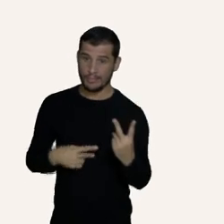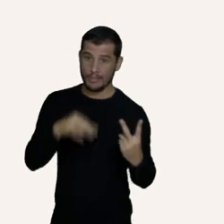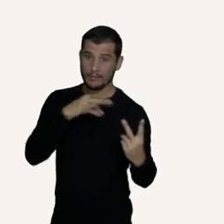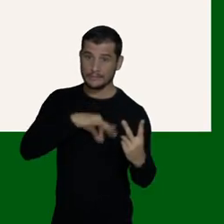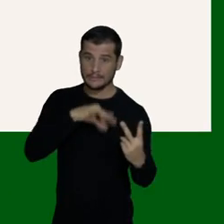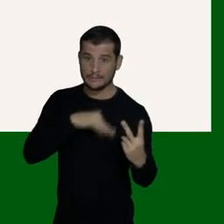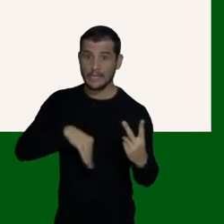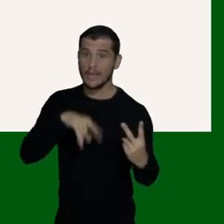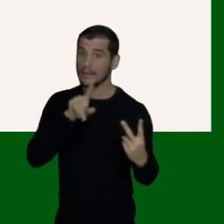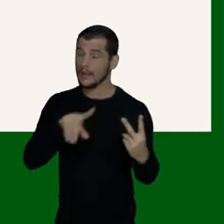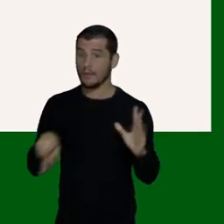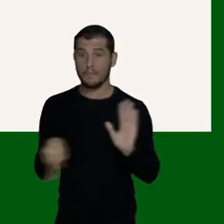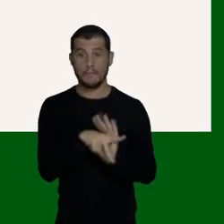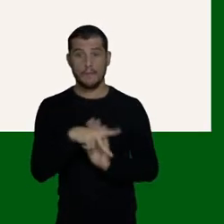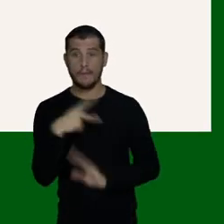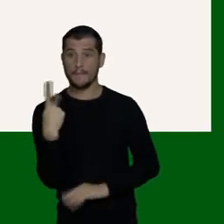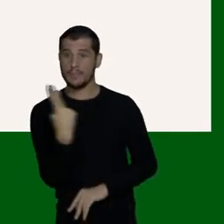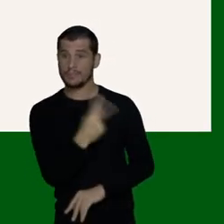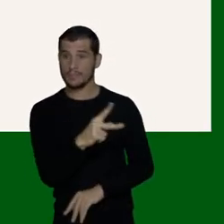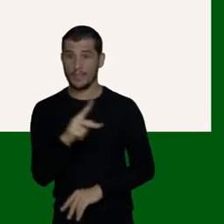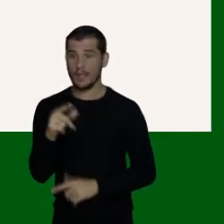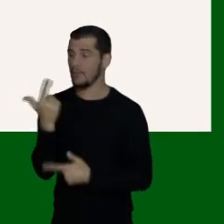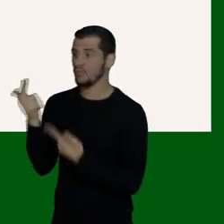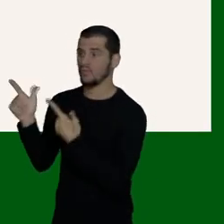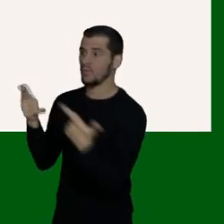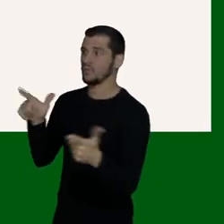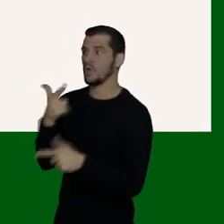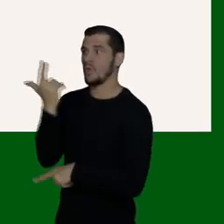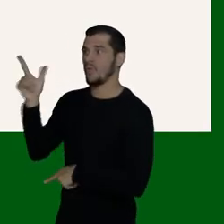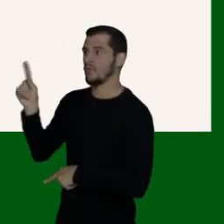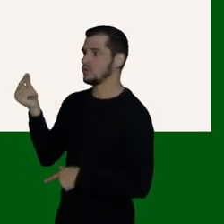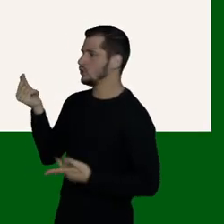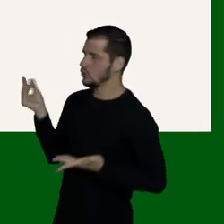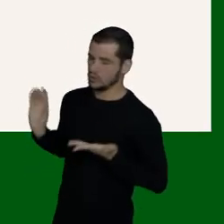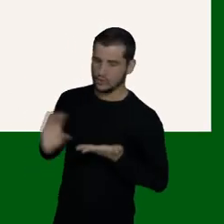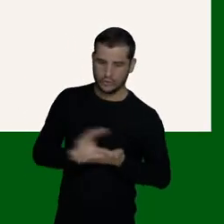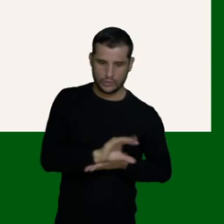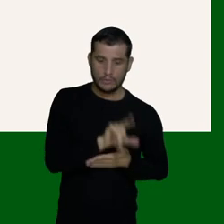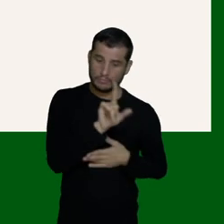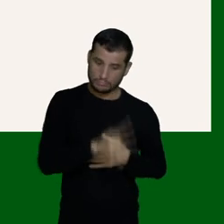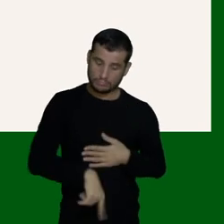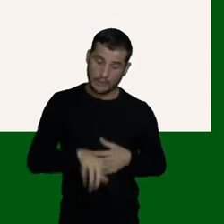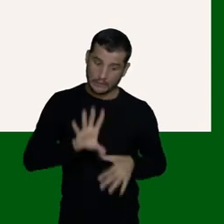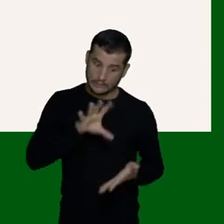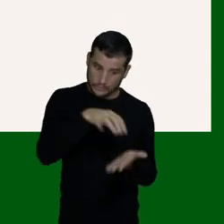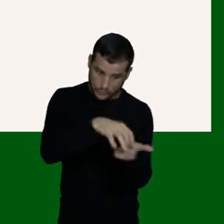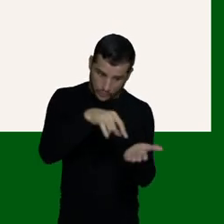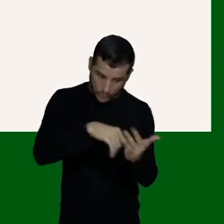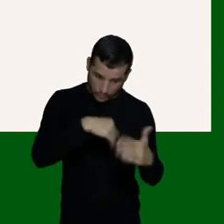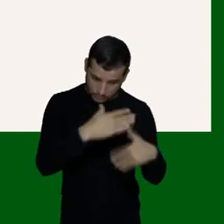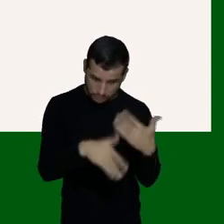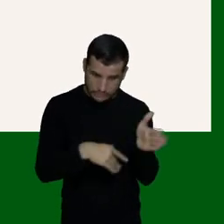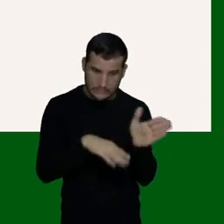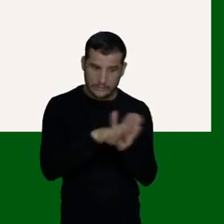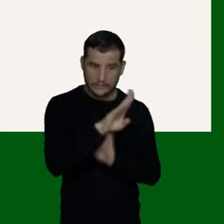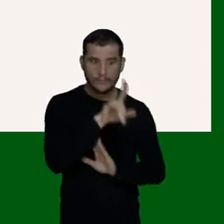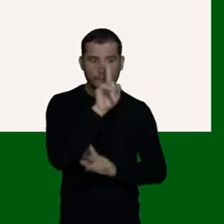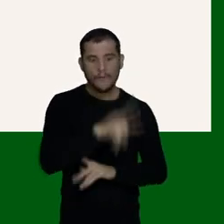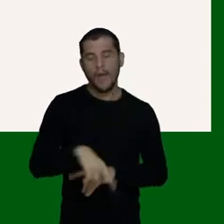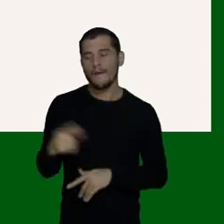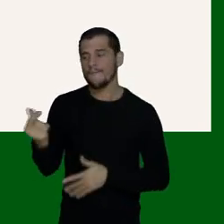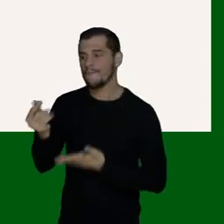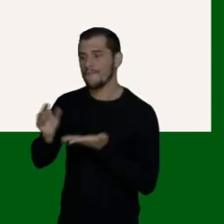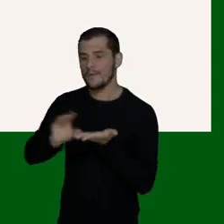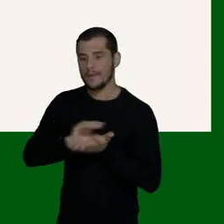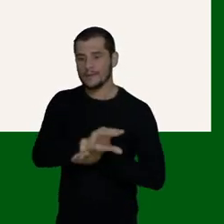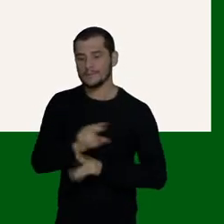financiamento todo o trabalho que nós desenvolvemos no núcleo desenvolver é um trabalho financiado única e exclusivamente pelo